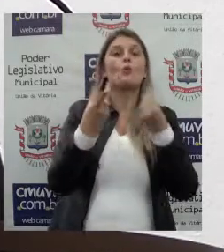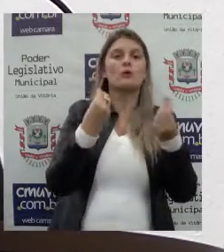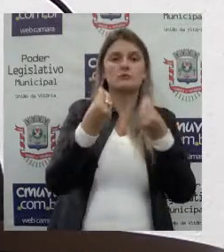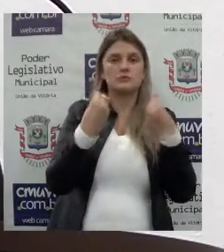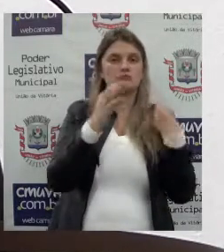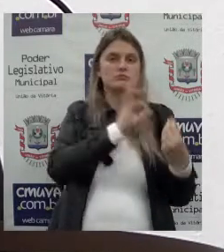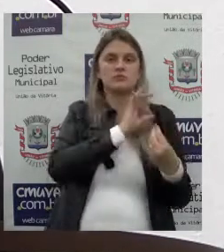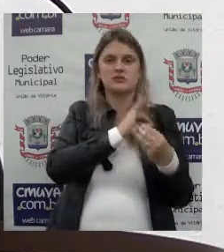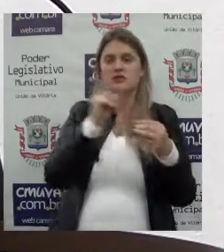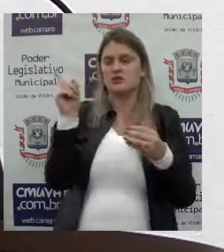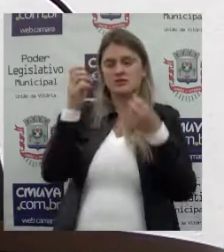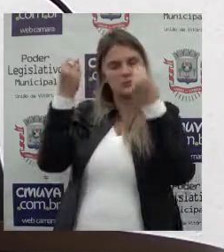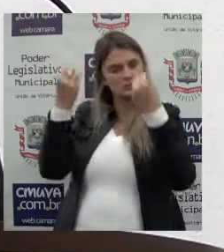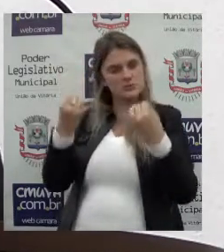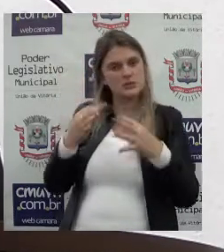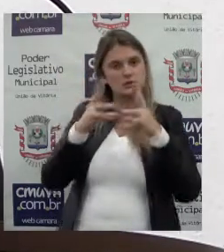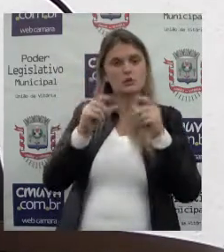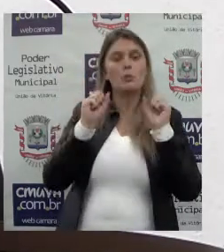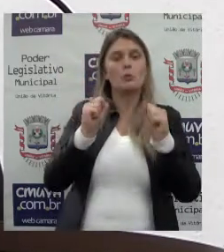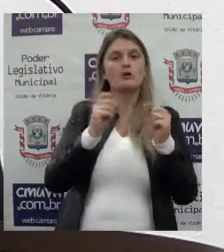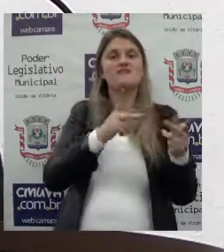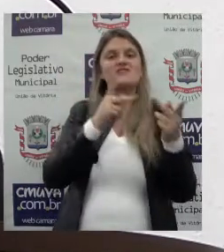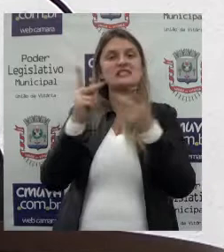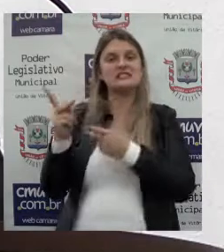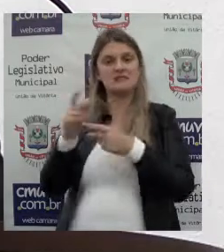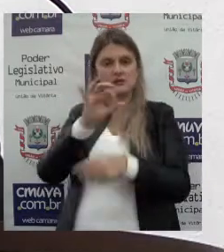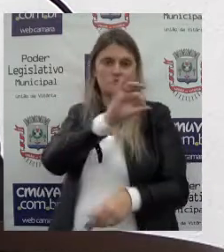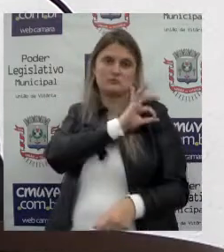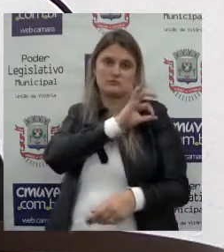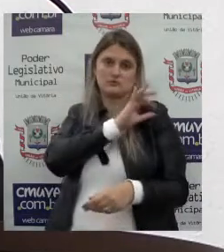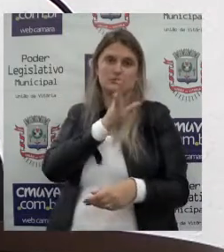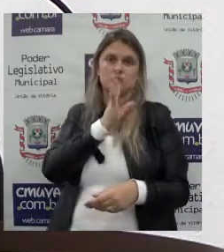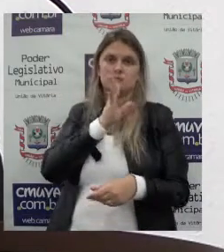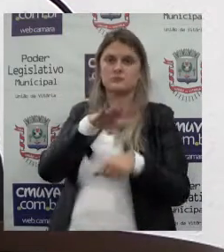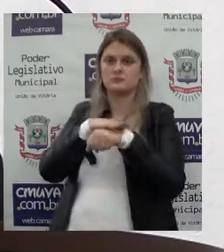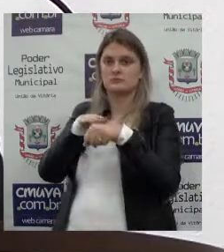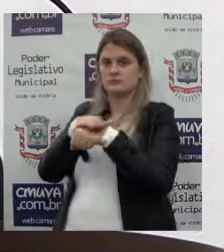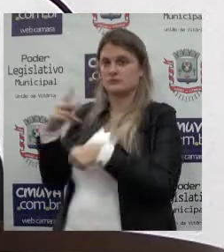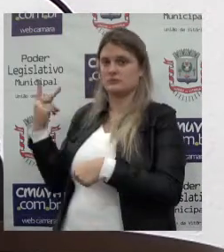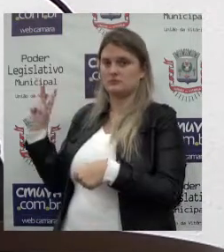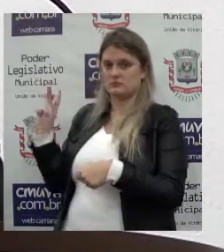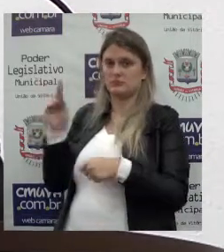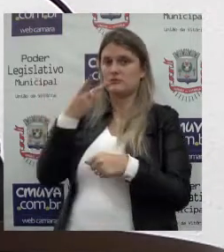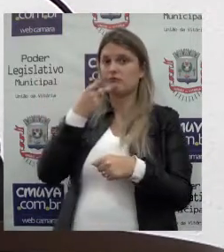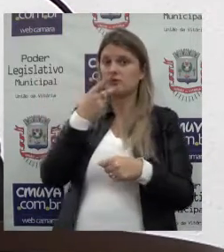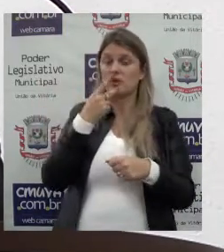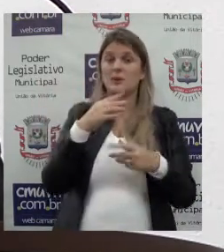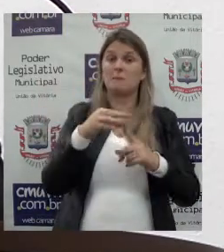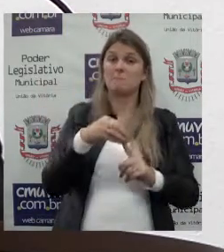do policiamento, quando é possível, dá sim. Porque no final de semana o número de ocorrências é muito grande.